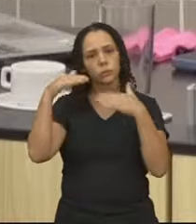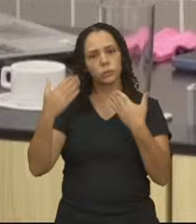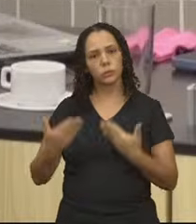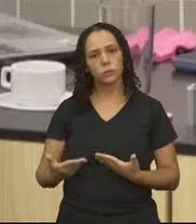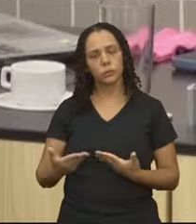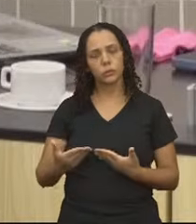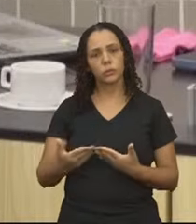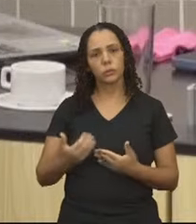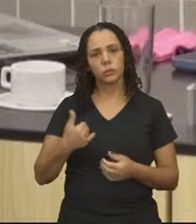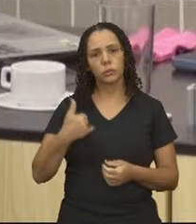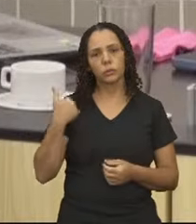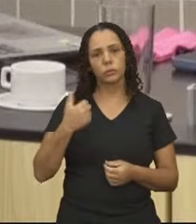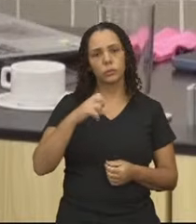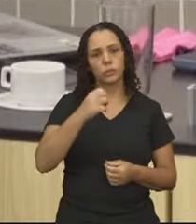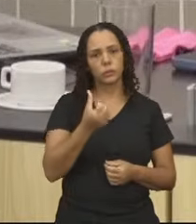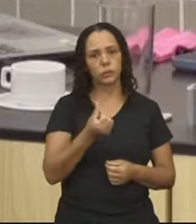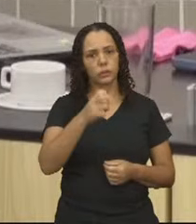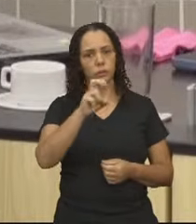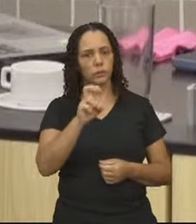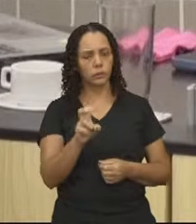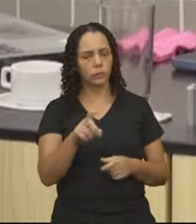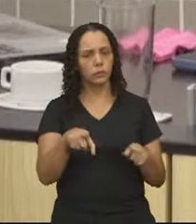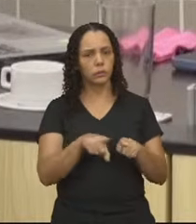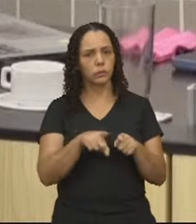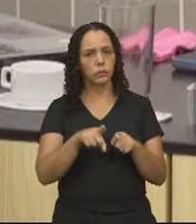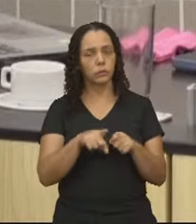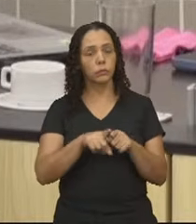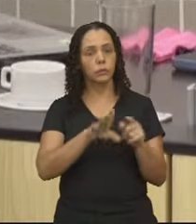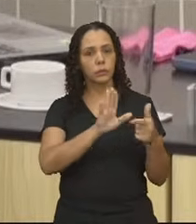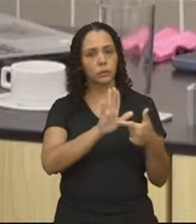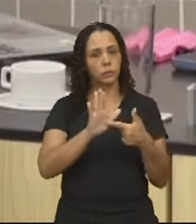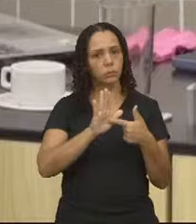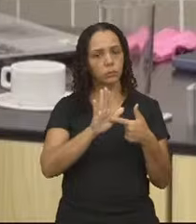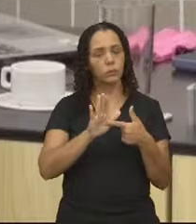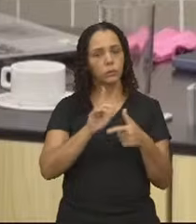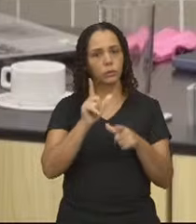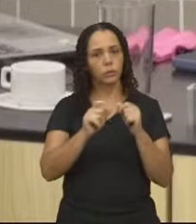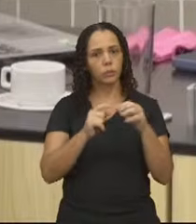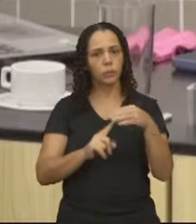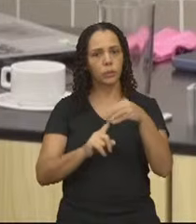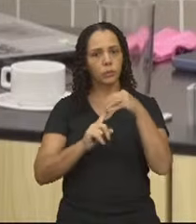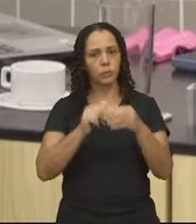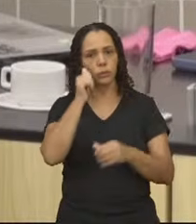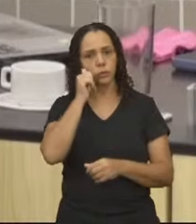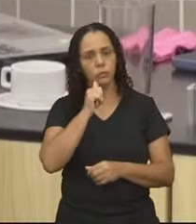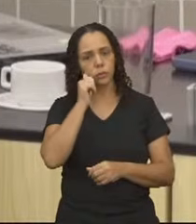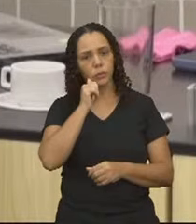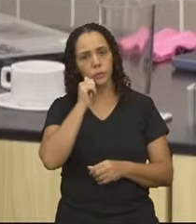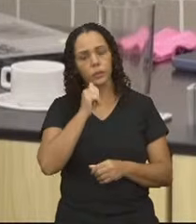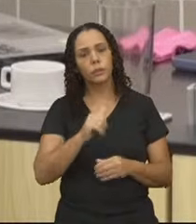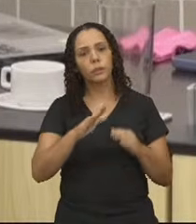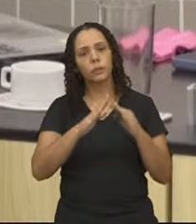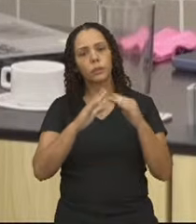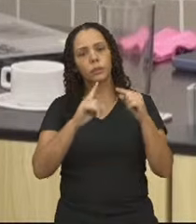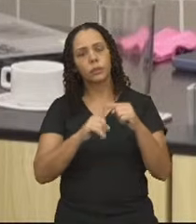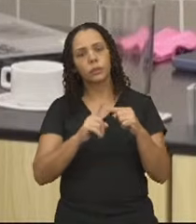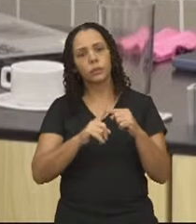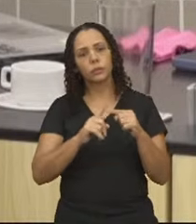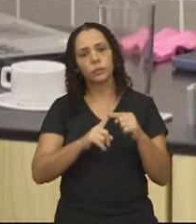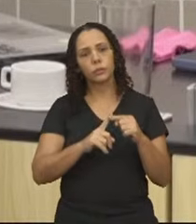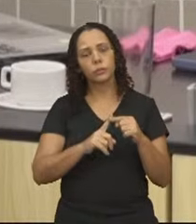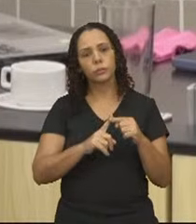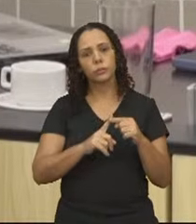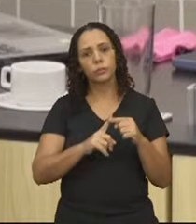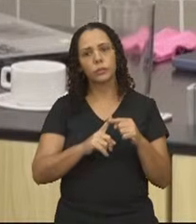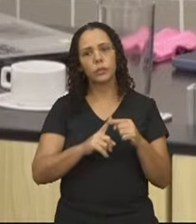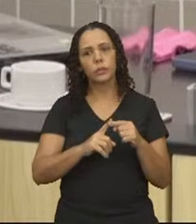com 65 anos de idade, também se destaca como a única mulher dirigente da Igreja Pentecostal Deus